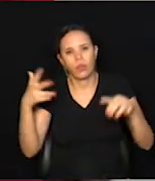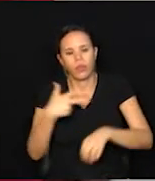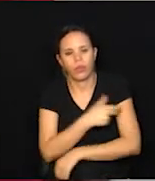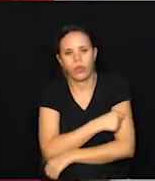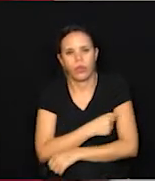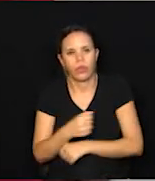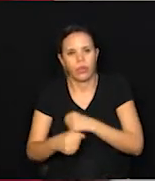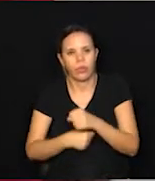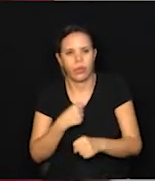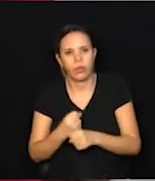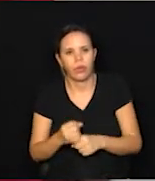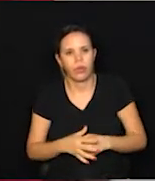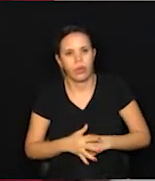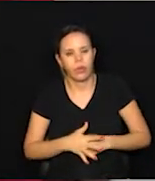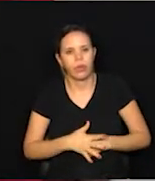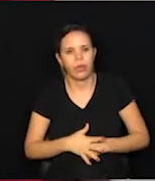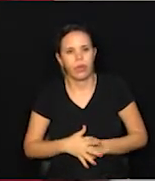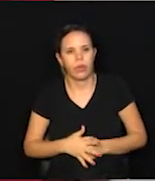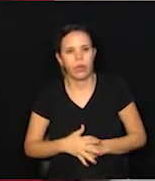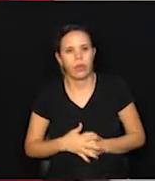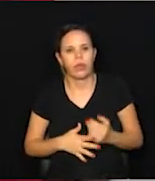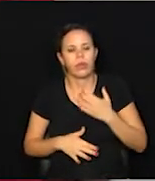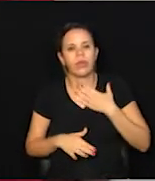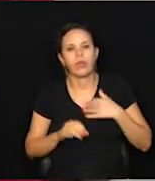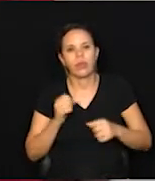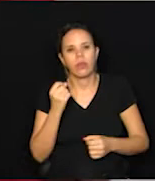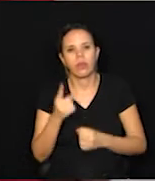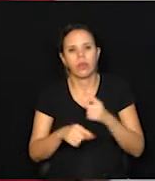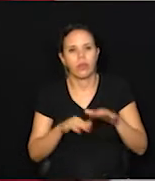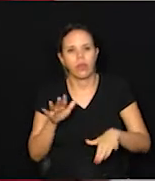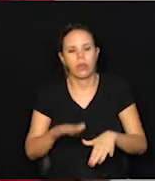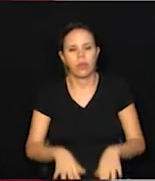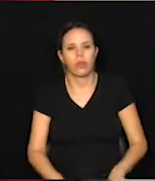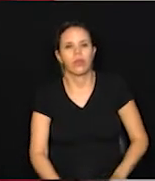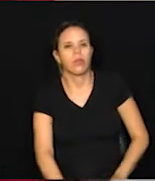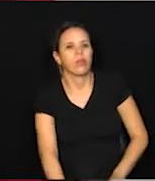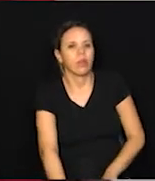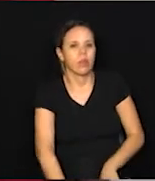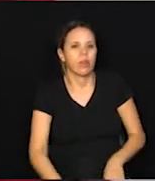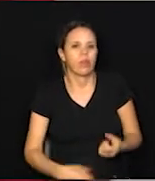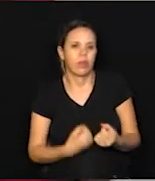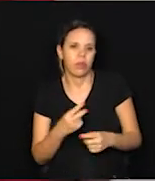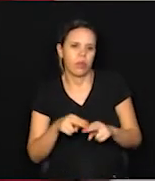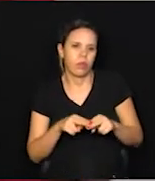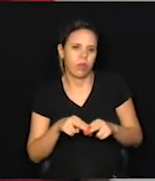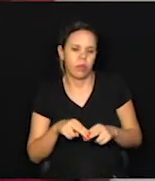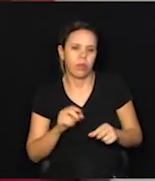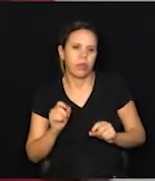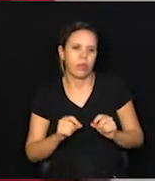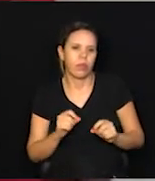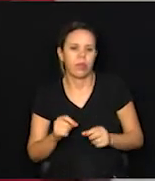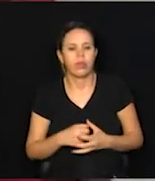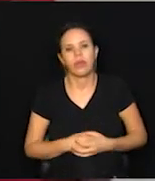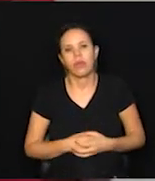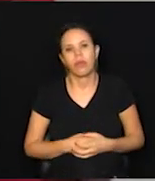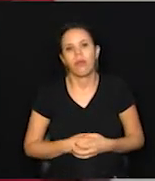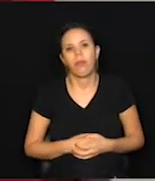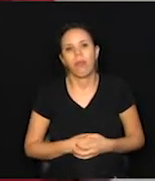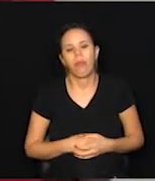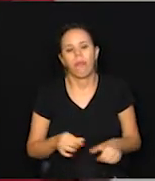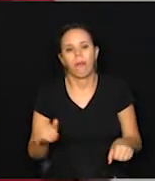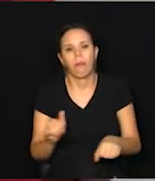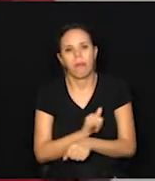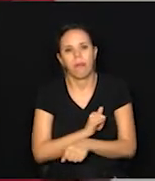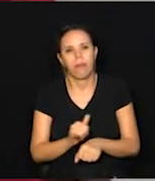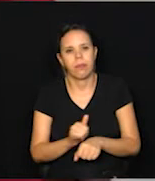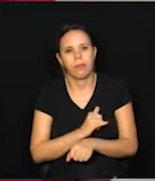vacinações anuais. Só que, de vez em quando, a gente vai ter casos mais complicados e é por isso que, numa estratégia até